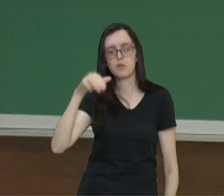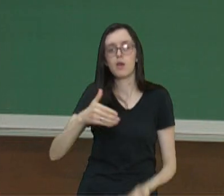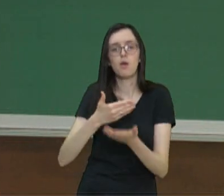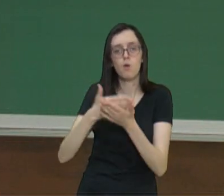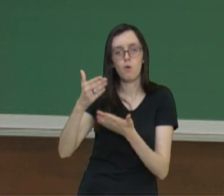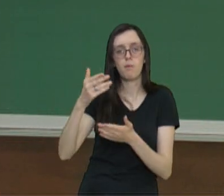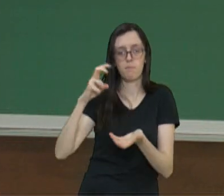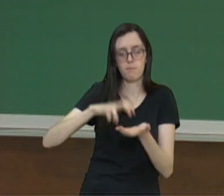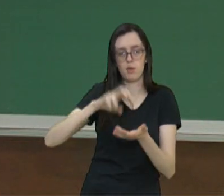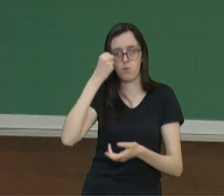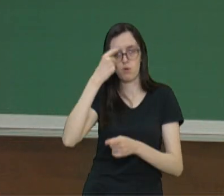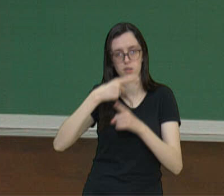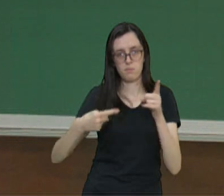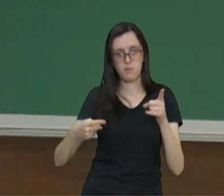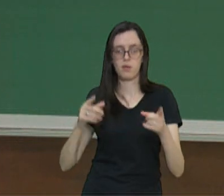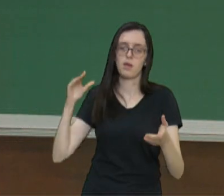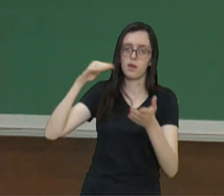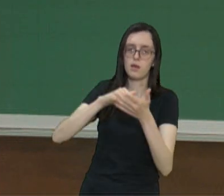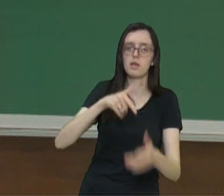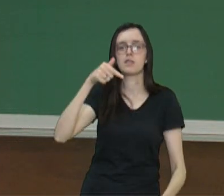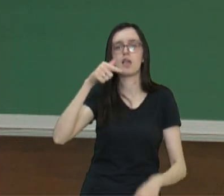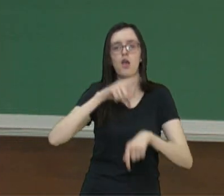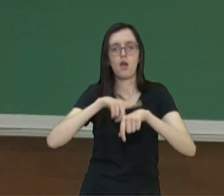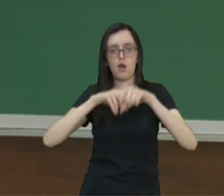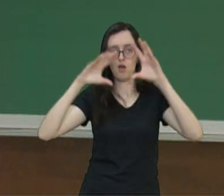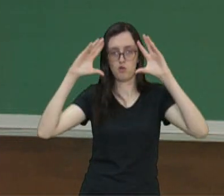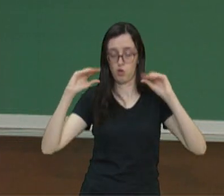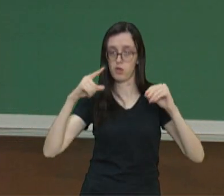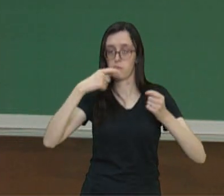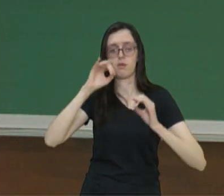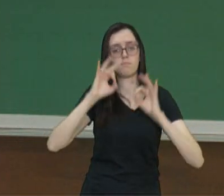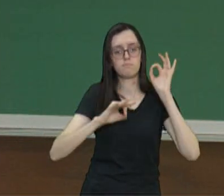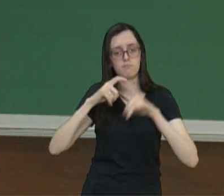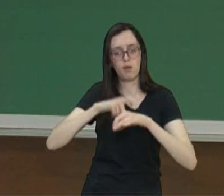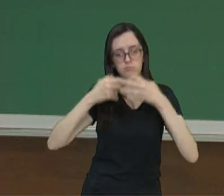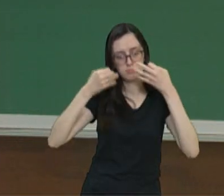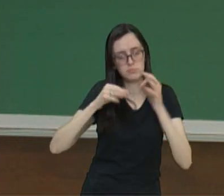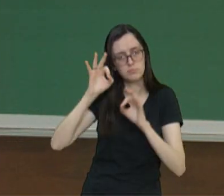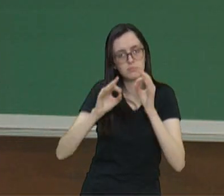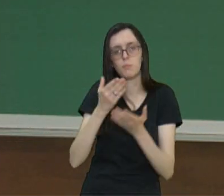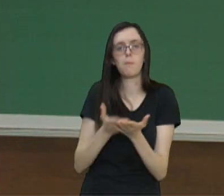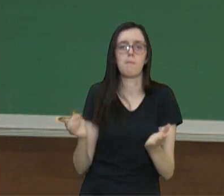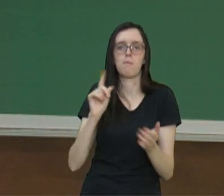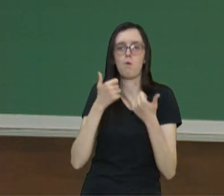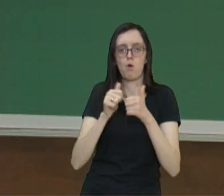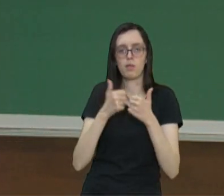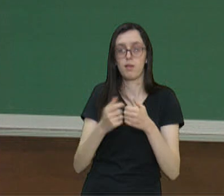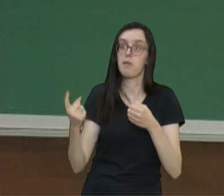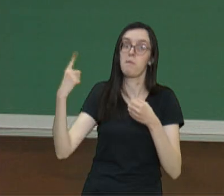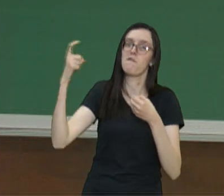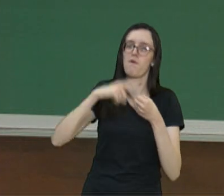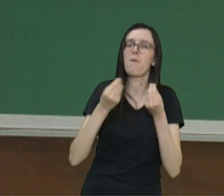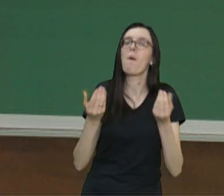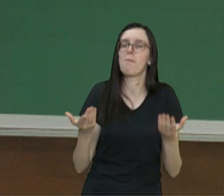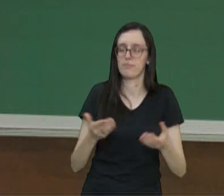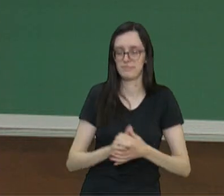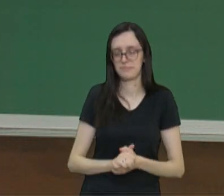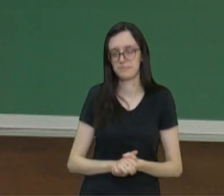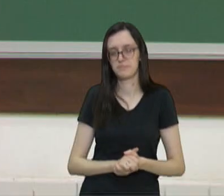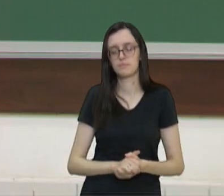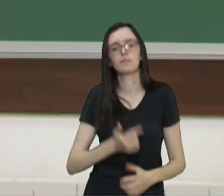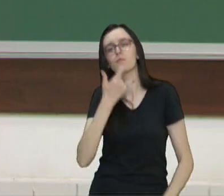8h30 da manhã e o último trem é às 7 da noite. Então você tem que se organizar para você não perder a maneira como voltar. Um